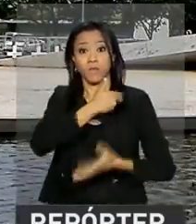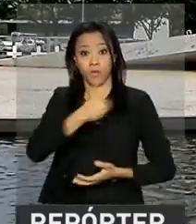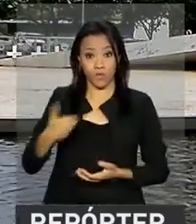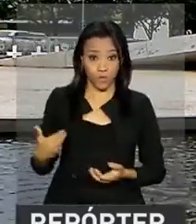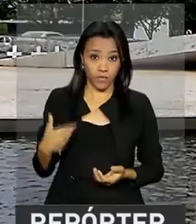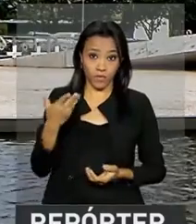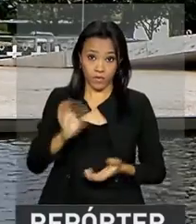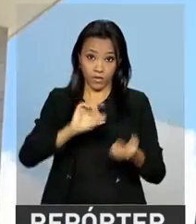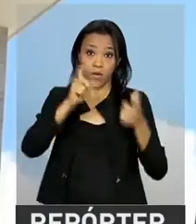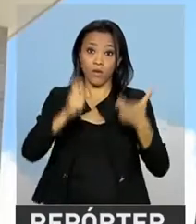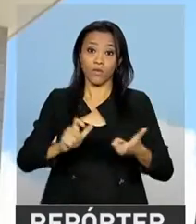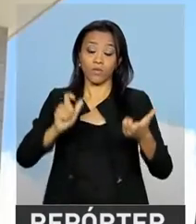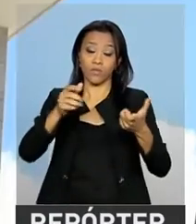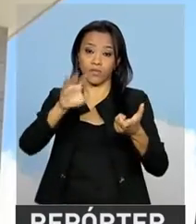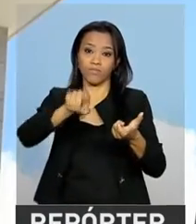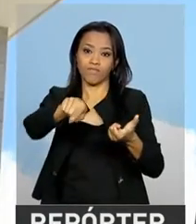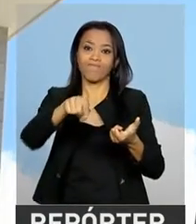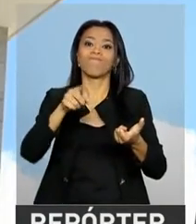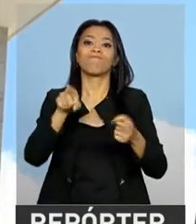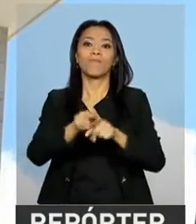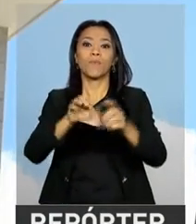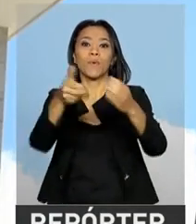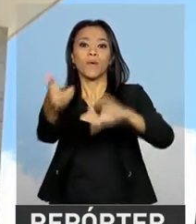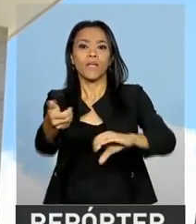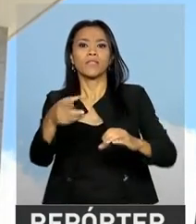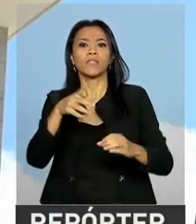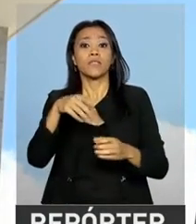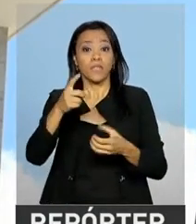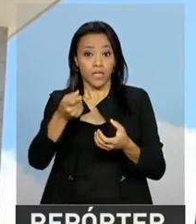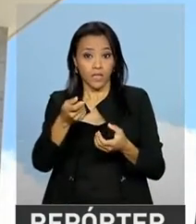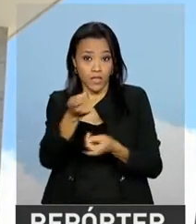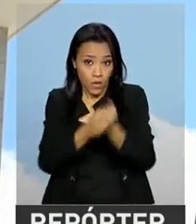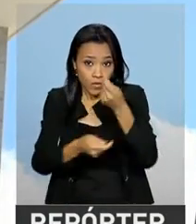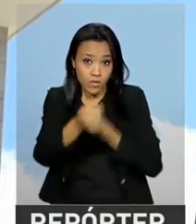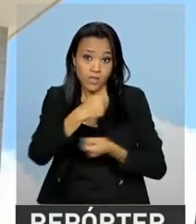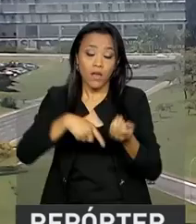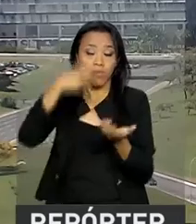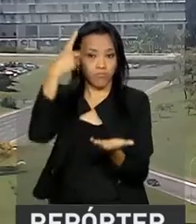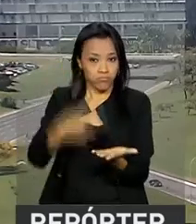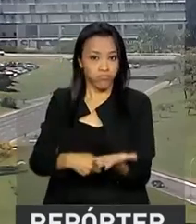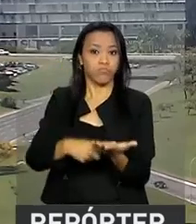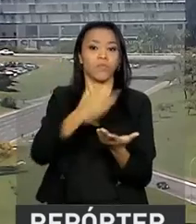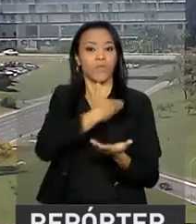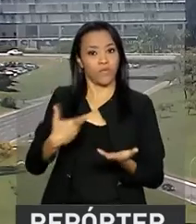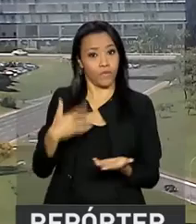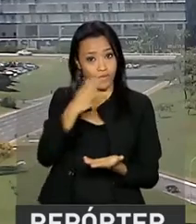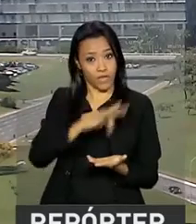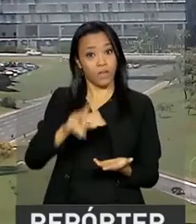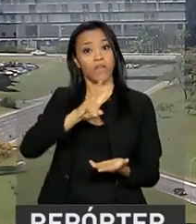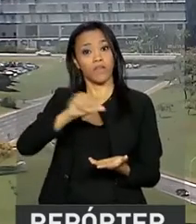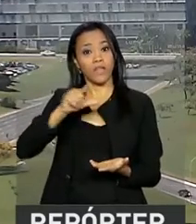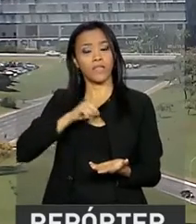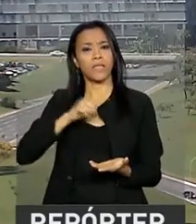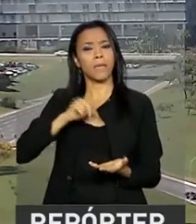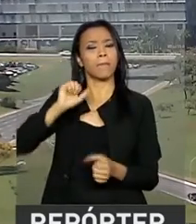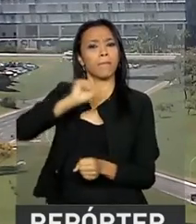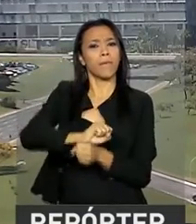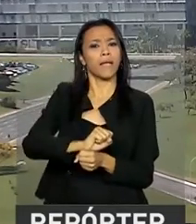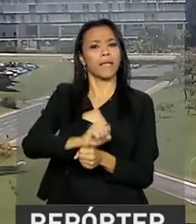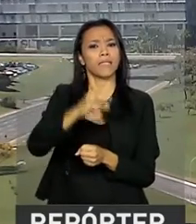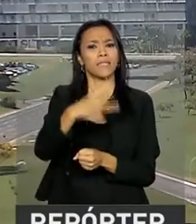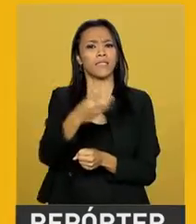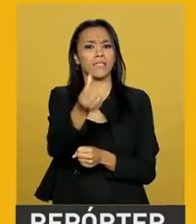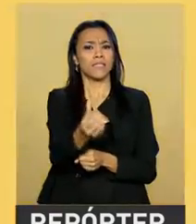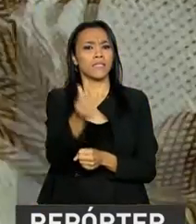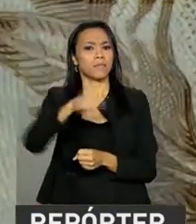nacional a unidade da federação que firmaram acordo com o governo federal vai ter o pagamento da dívida com a união sustenta por 36